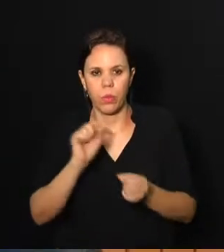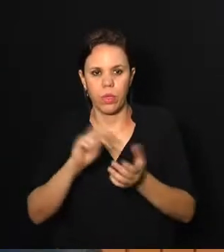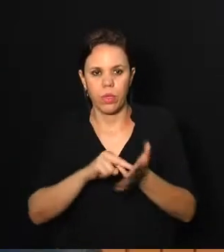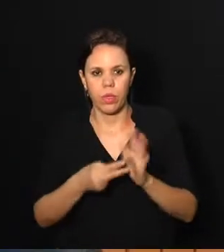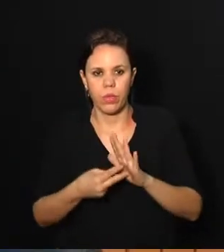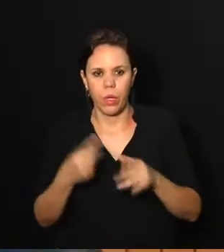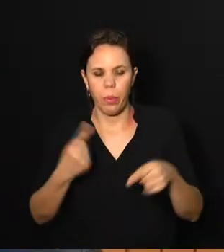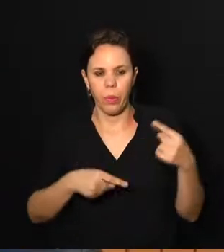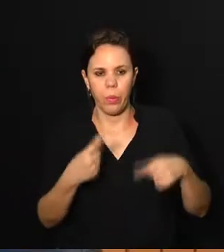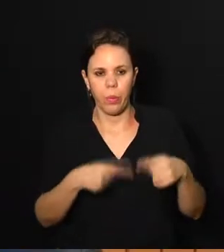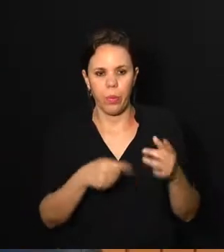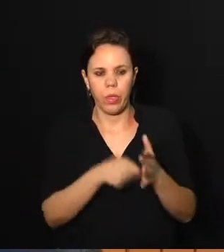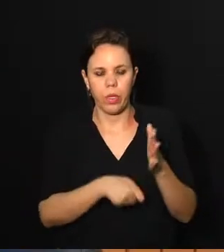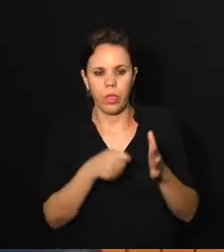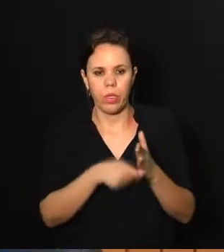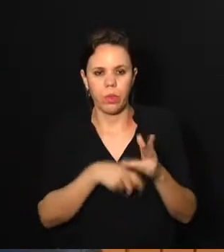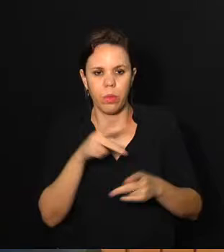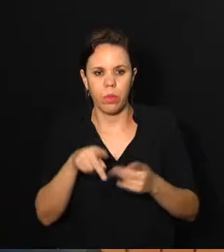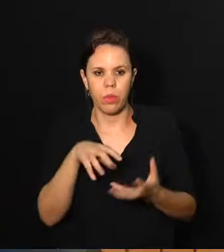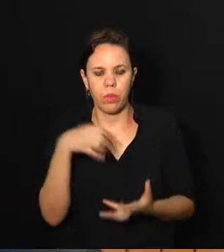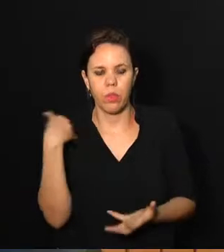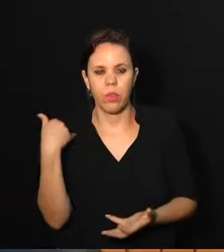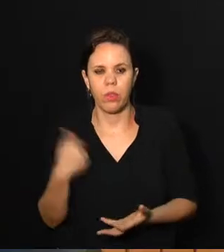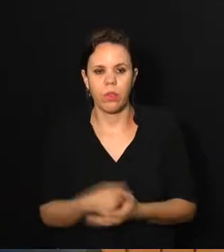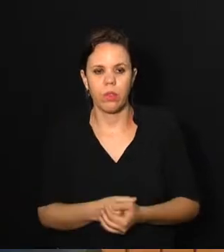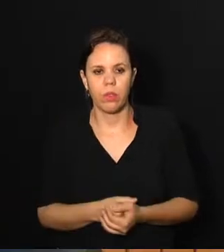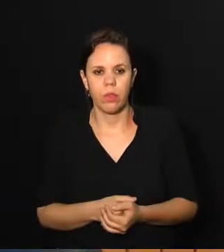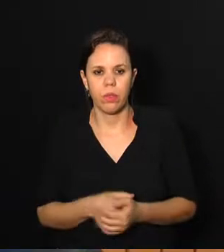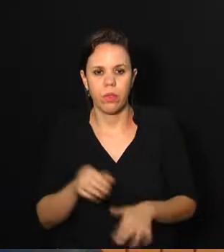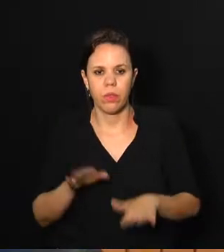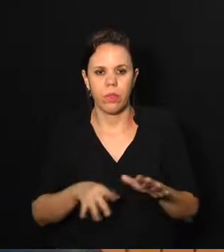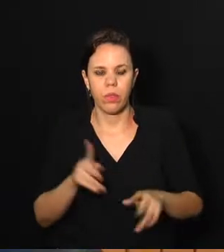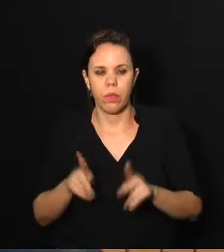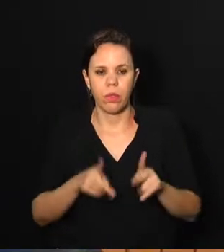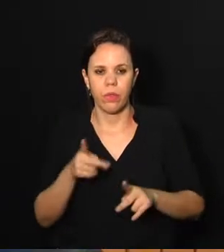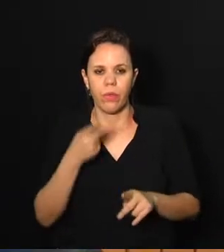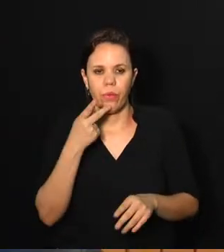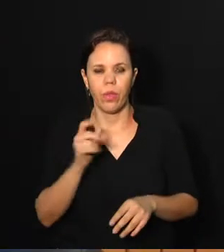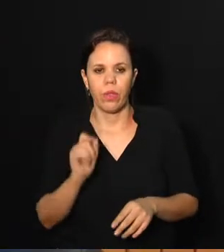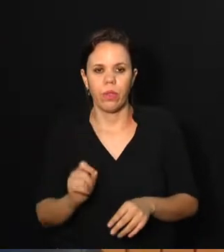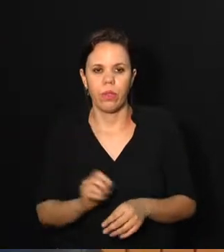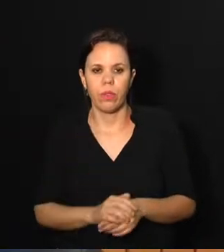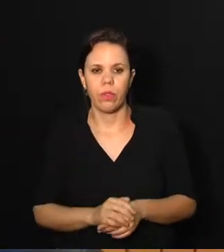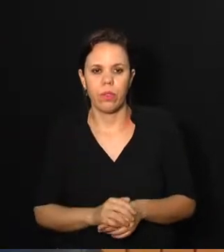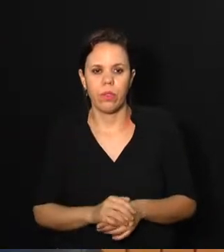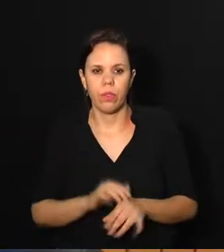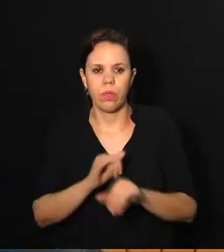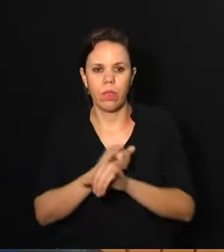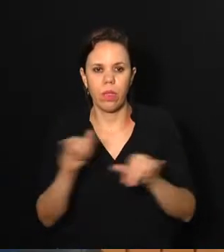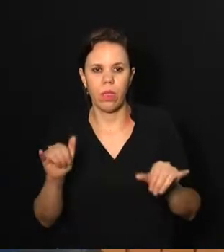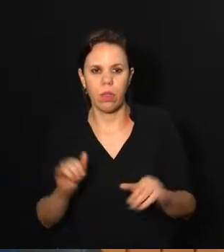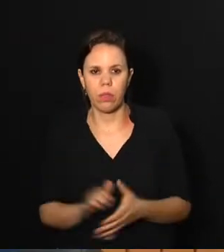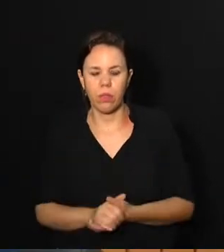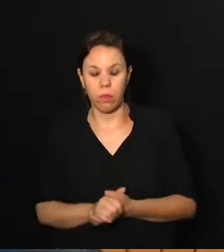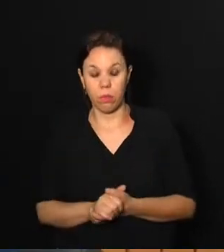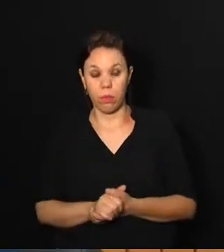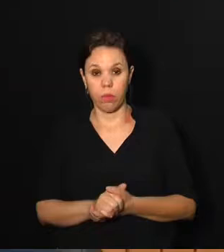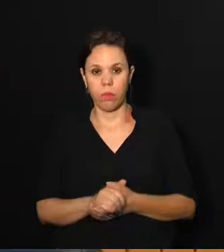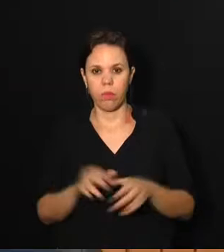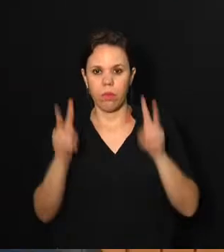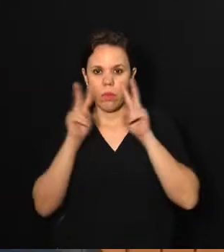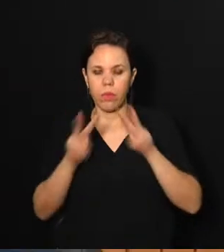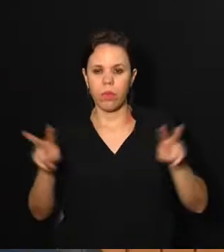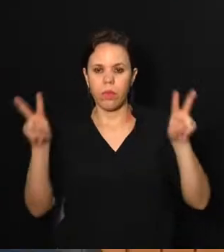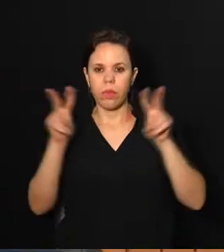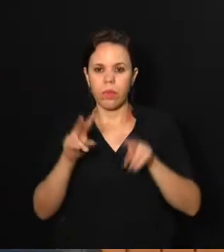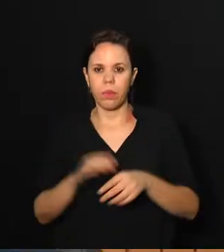política para a população idosa, e, às vezes, a palavra que se divulga, ela dá uma visibilidade